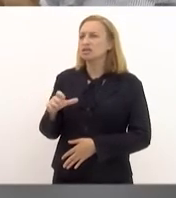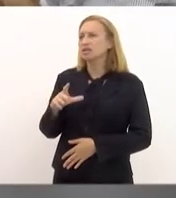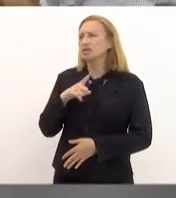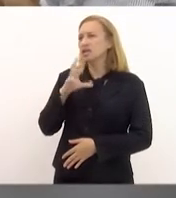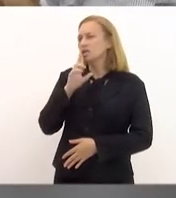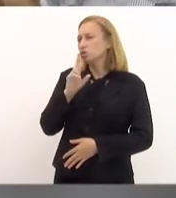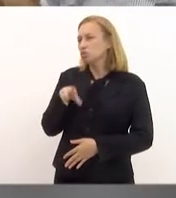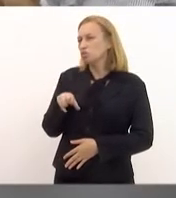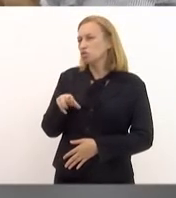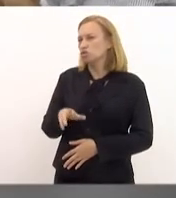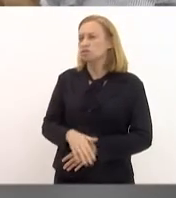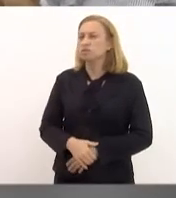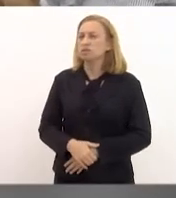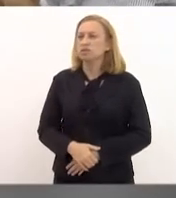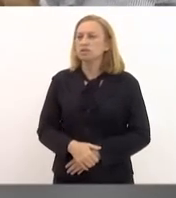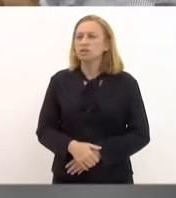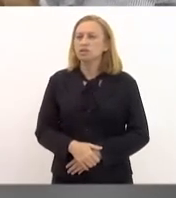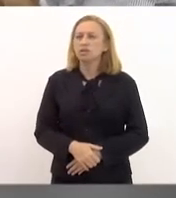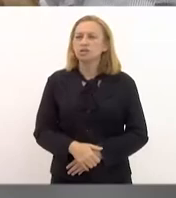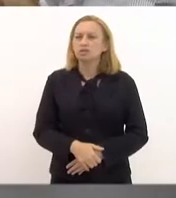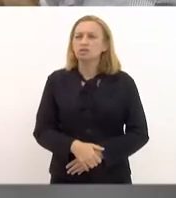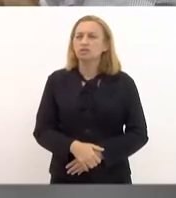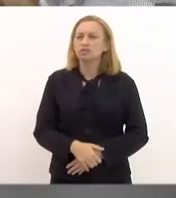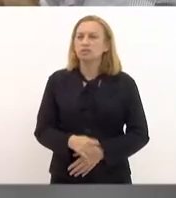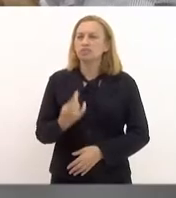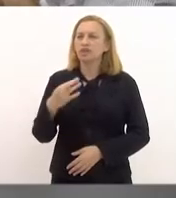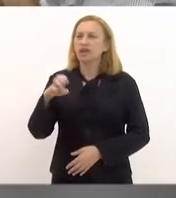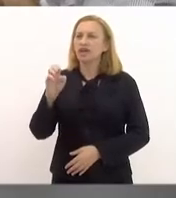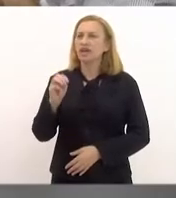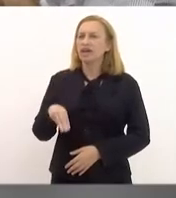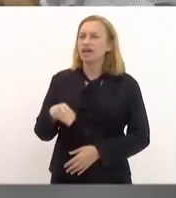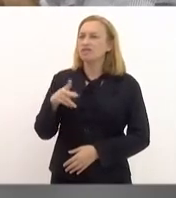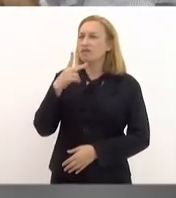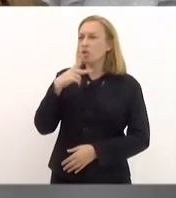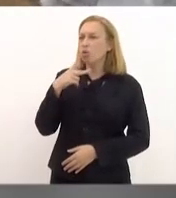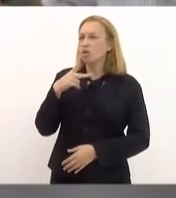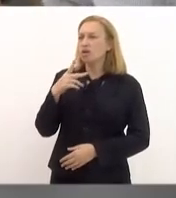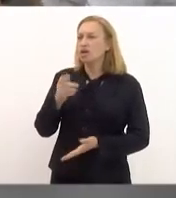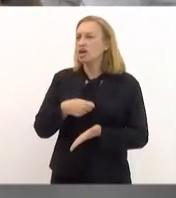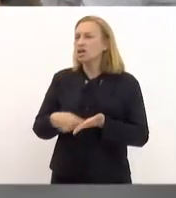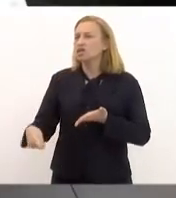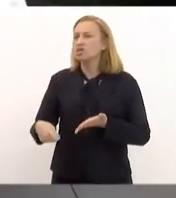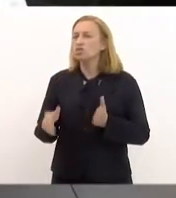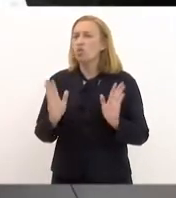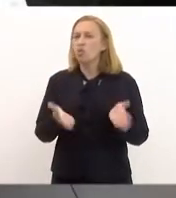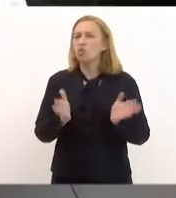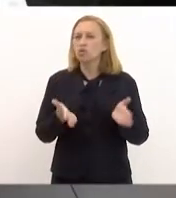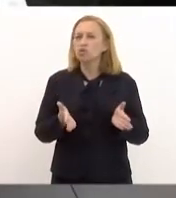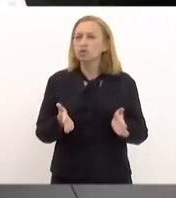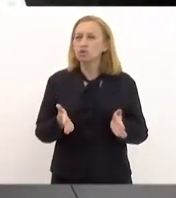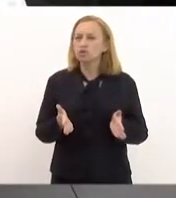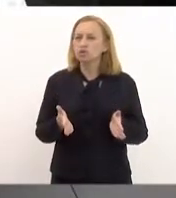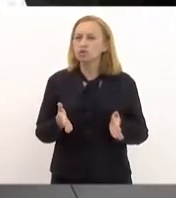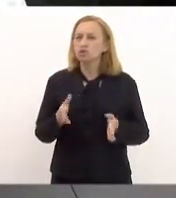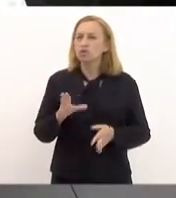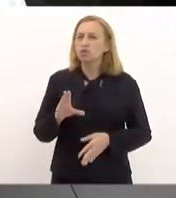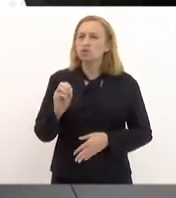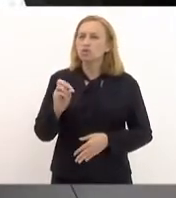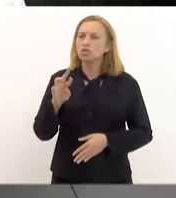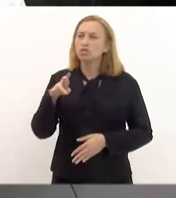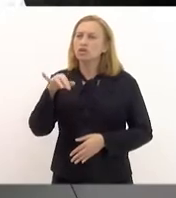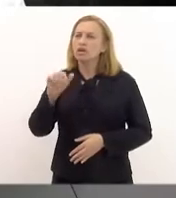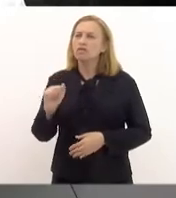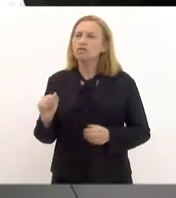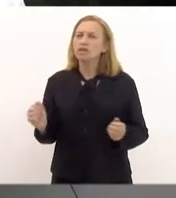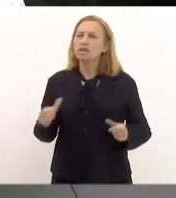6 meses a partir de hoje está concluído. Henrique passando para mim que foi assinado hoje. Assinado o quê? O que foi? A consultoria que vai trabalhar junto com a